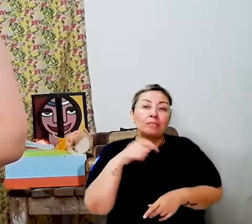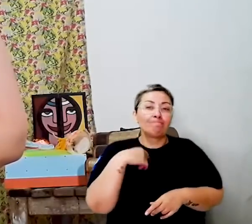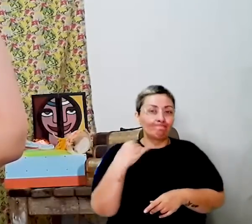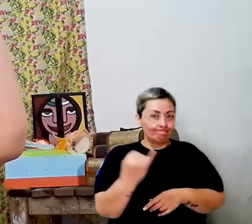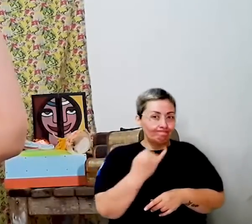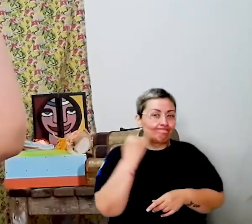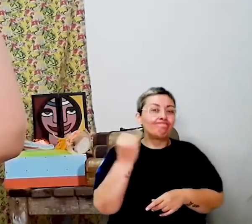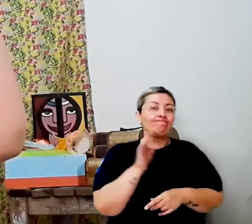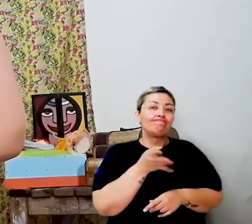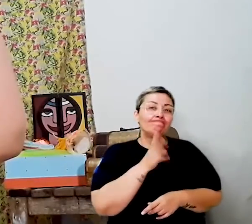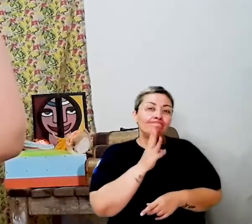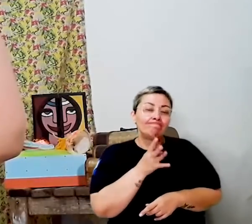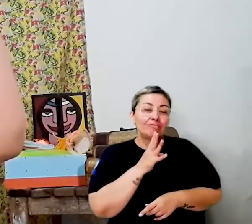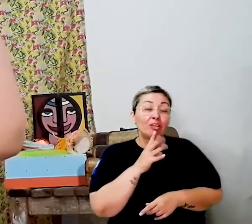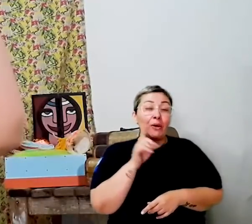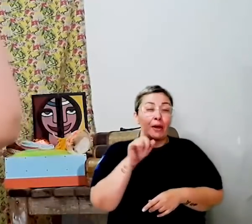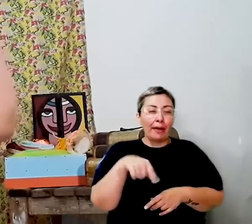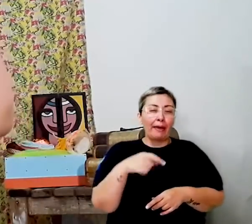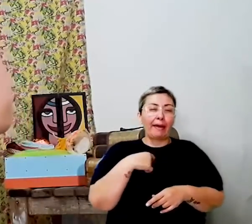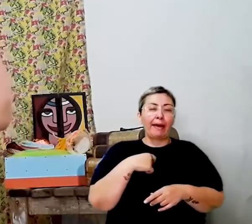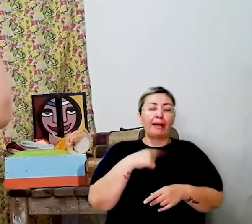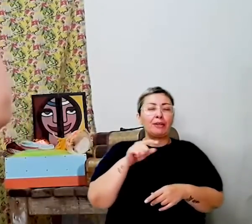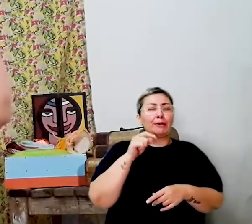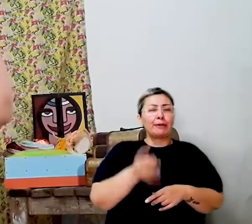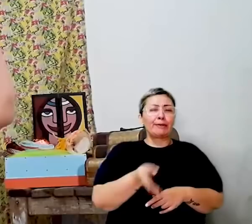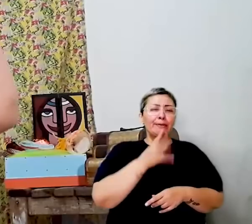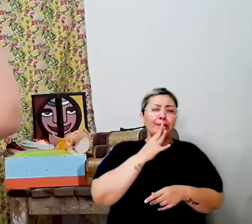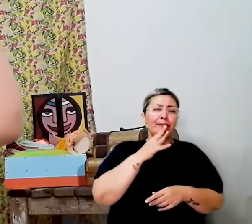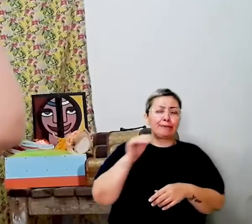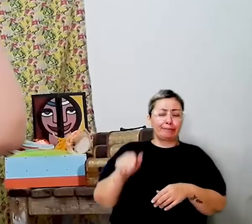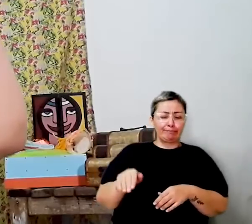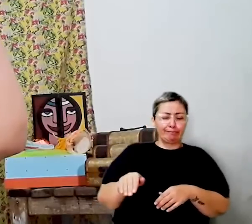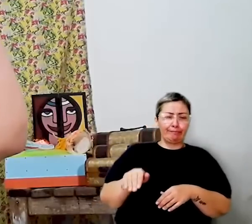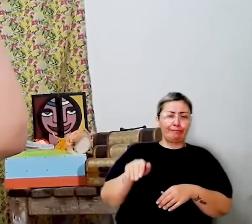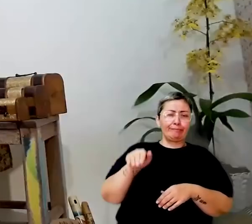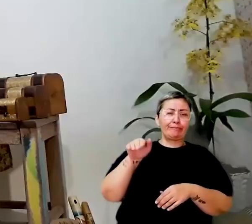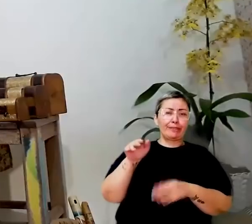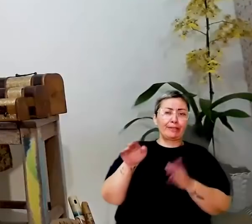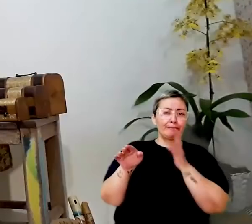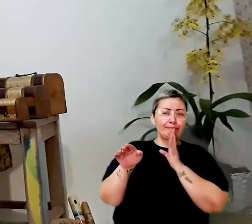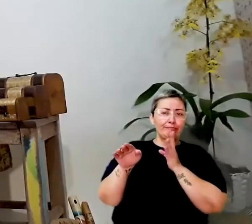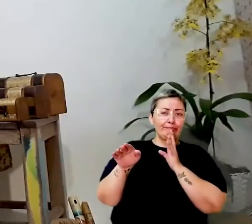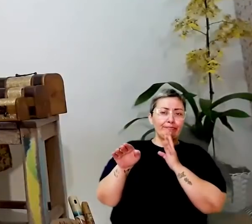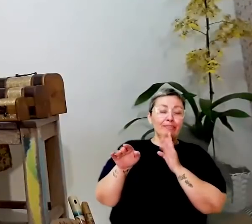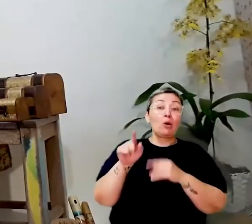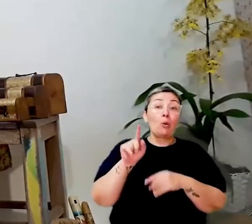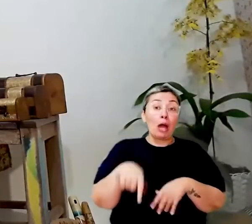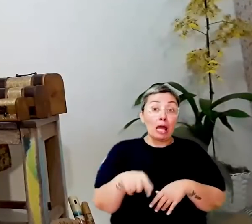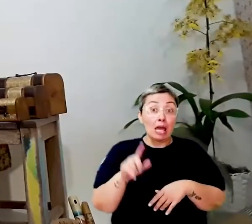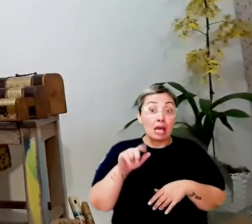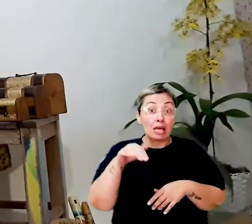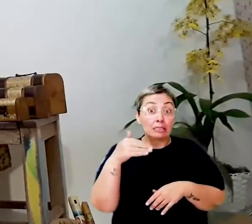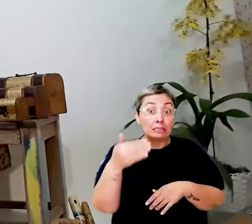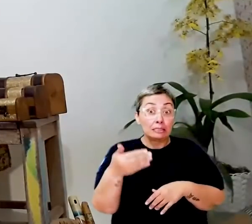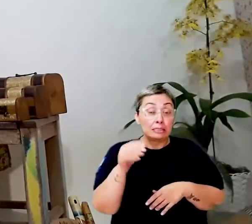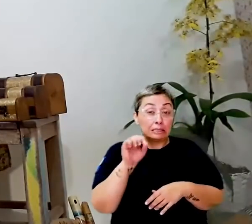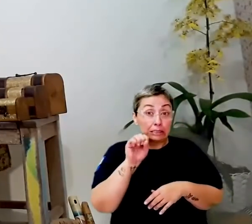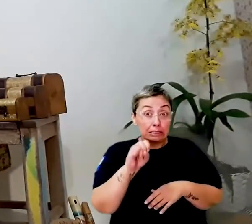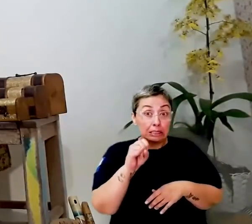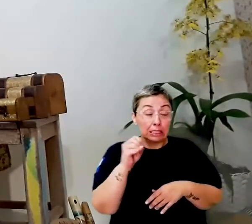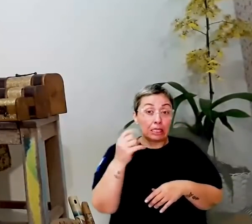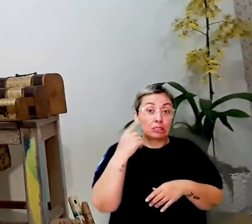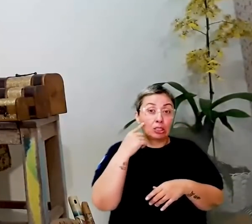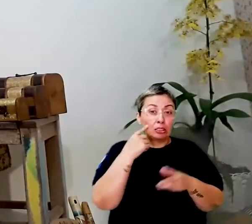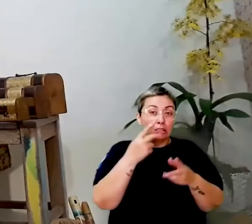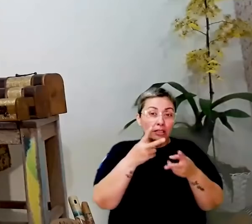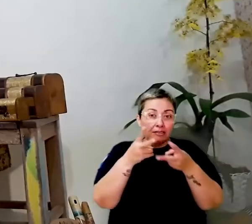saber? E é uma coisa que eu sei desde quando eu era bem pequenininha. É que quando a gente escuta a voz de